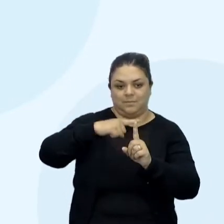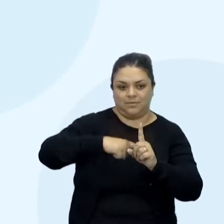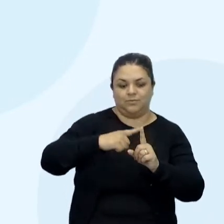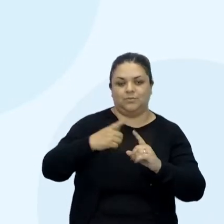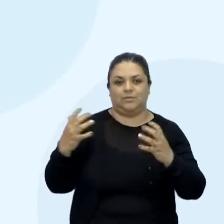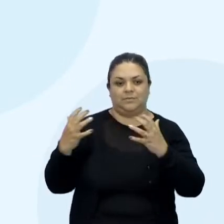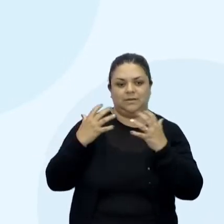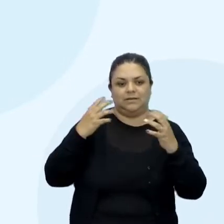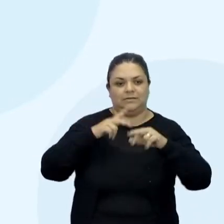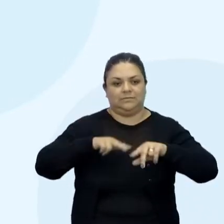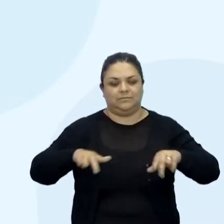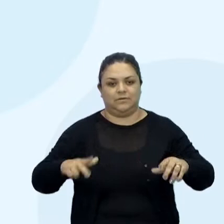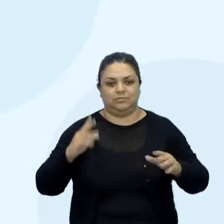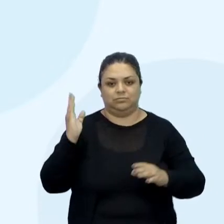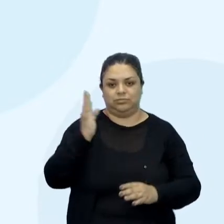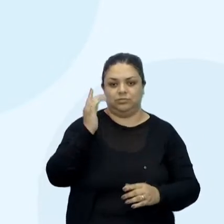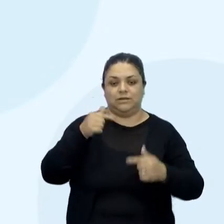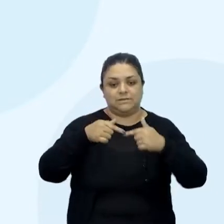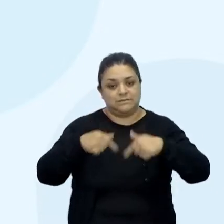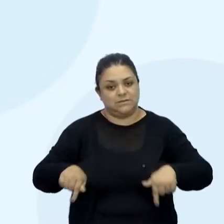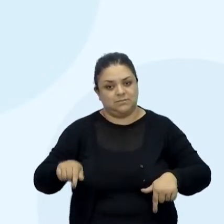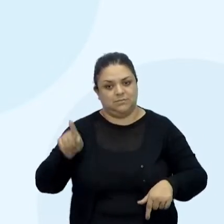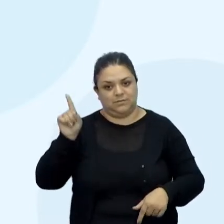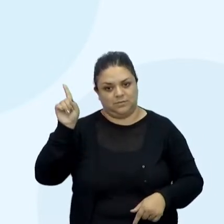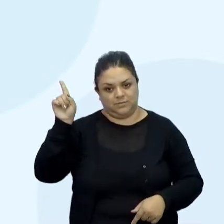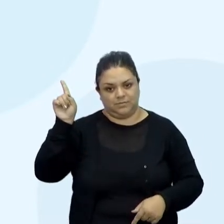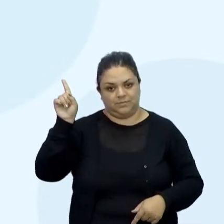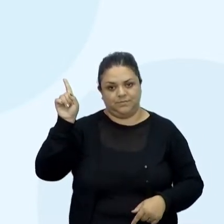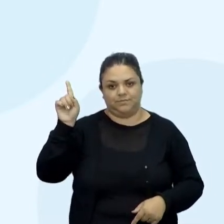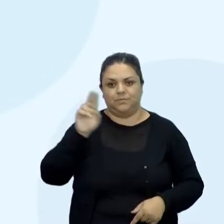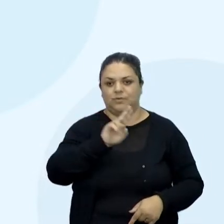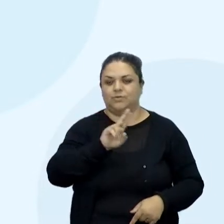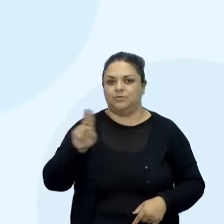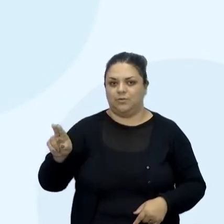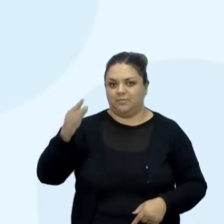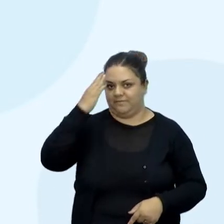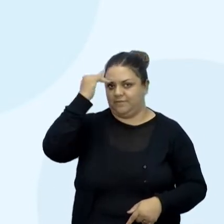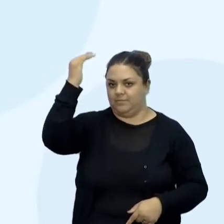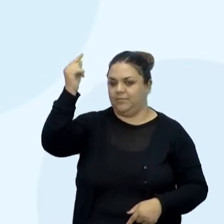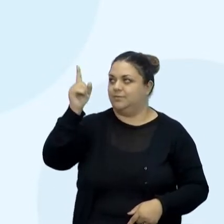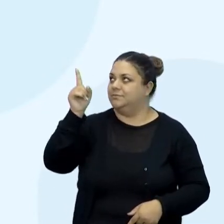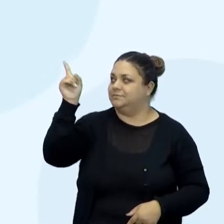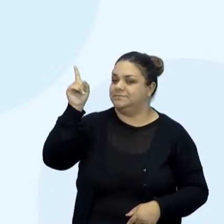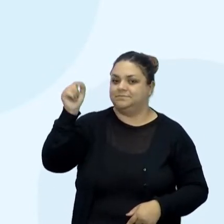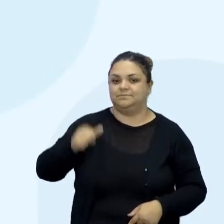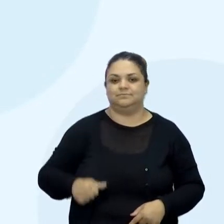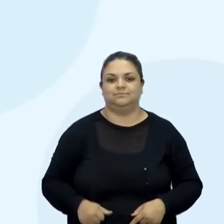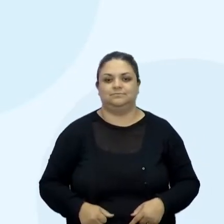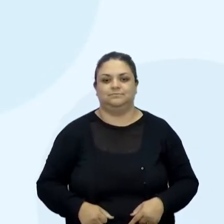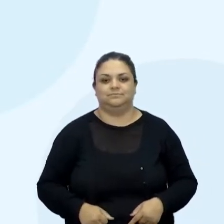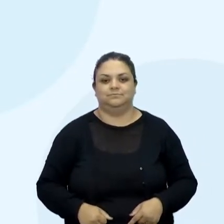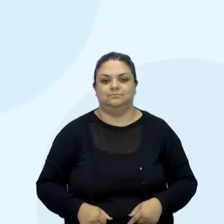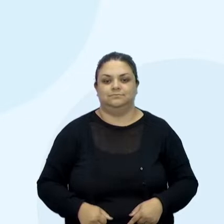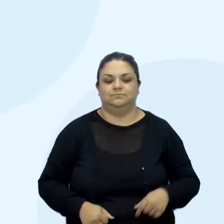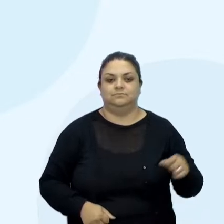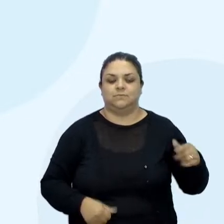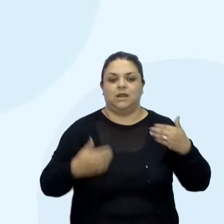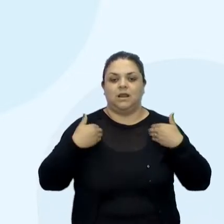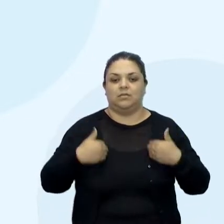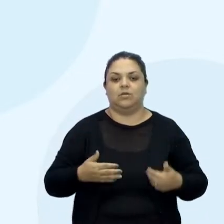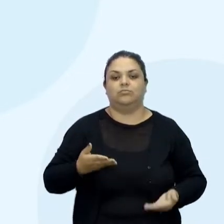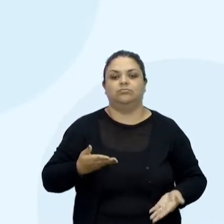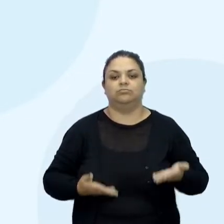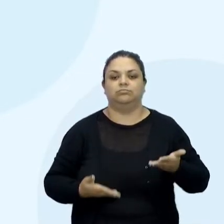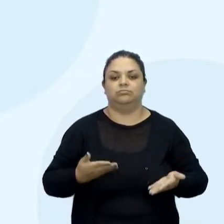que esse é o princípio do químico, né, famoso Le Chatelier, estudado por ele. Quando se aplica uma perturbação em um sistema em